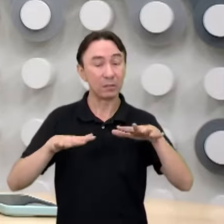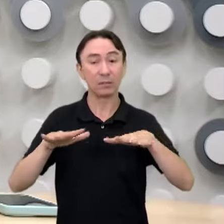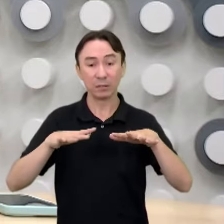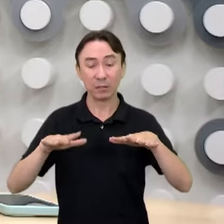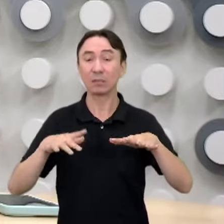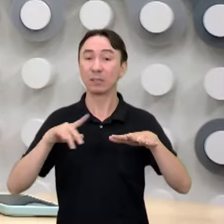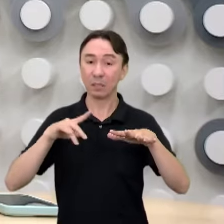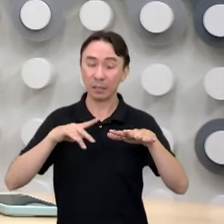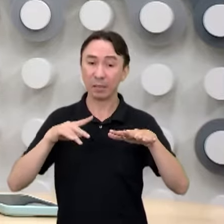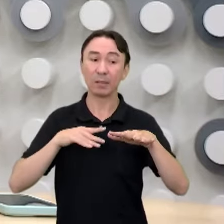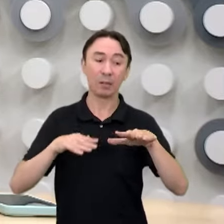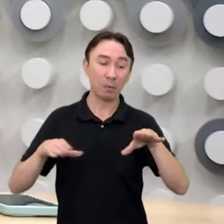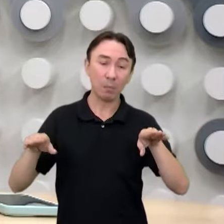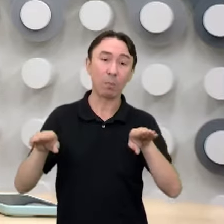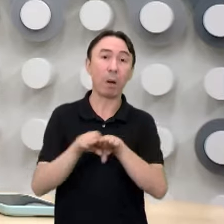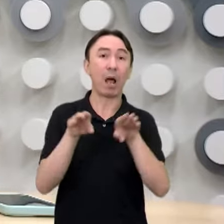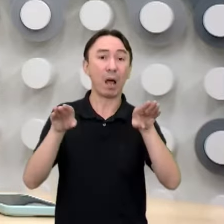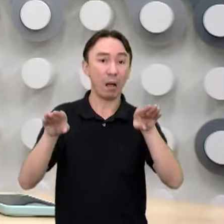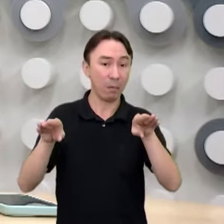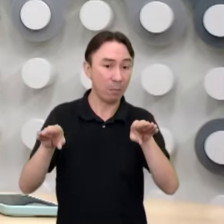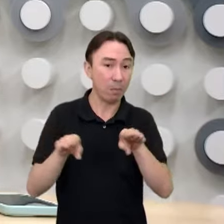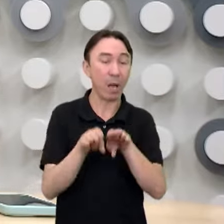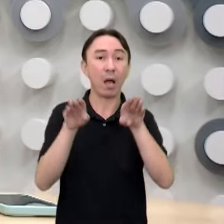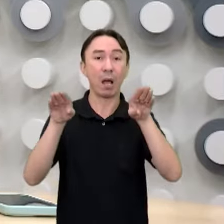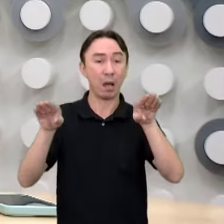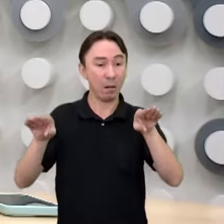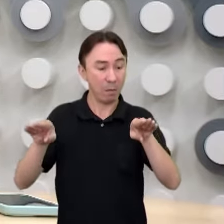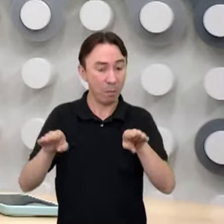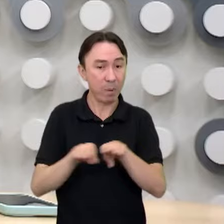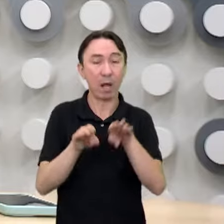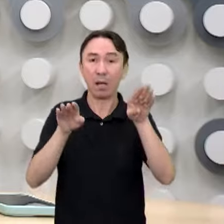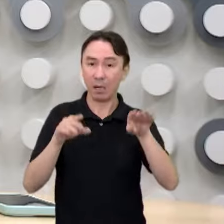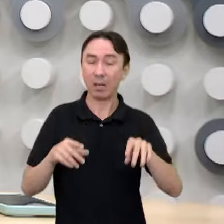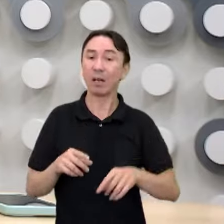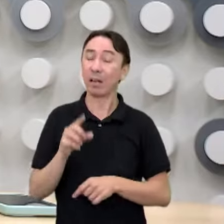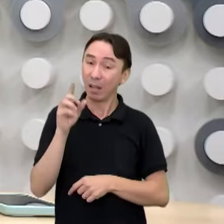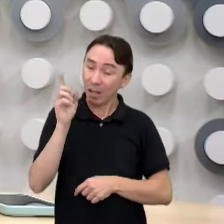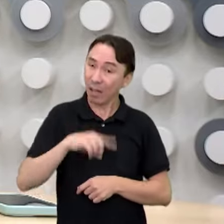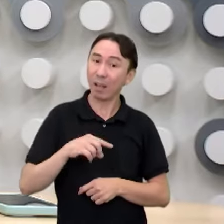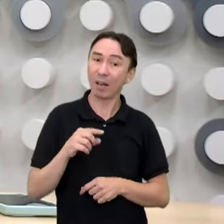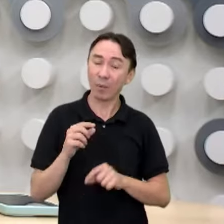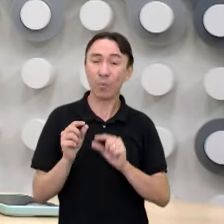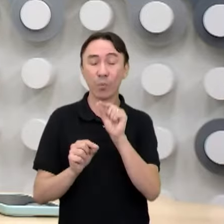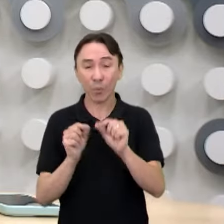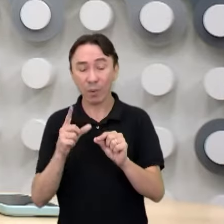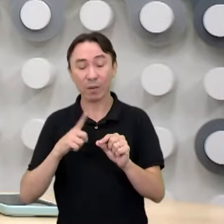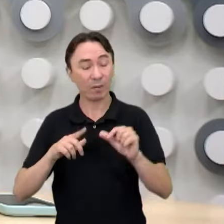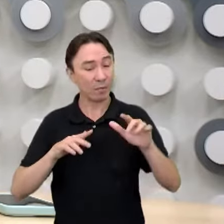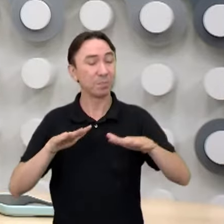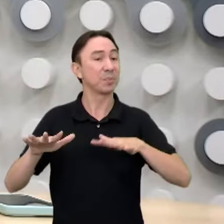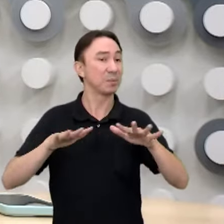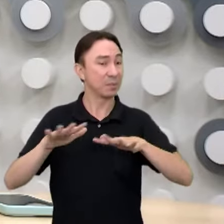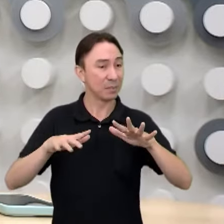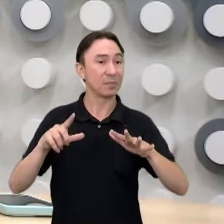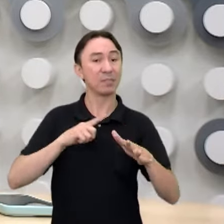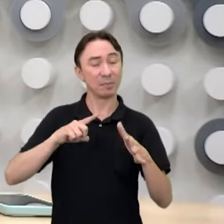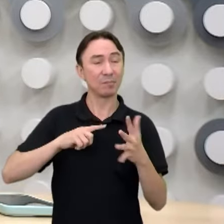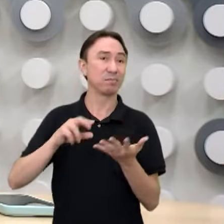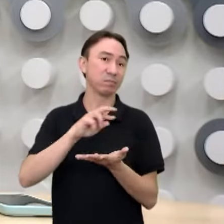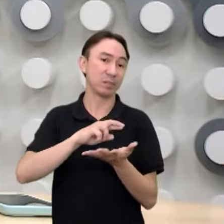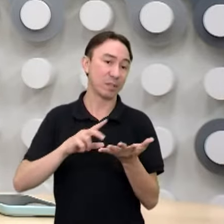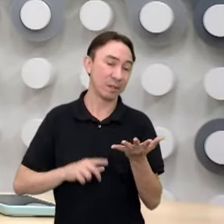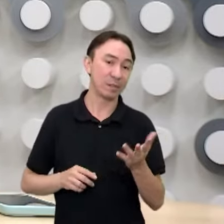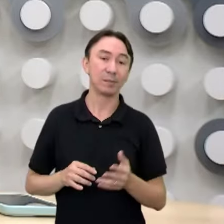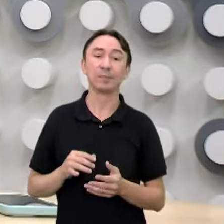convergente, né? Então, esses movimentos que a gente faz aí dessa relação, ele tem várias características aí, né? Então, quando você tem